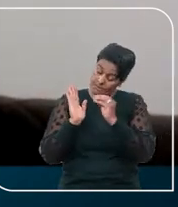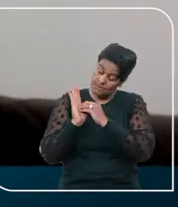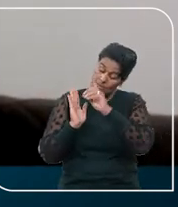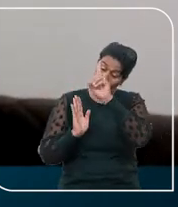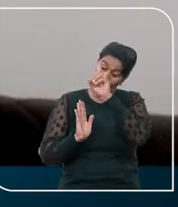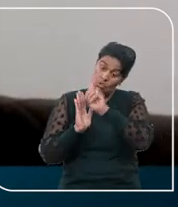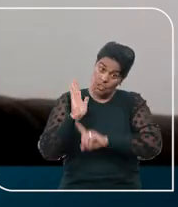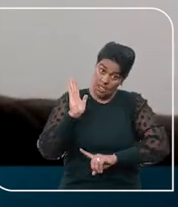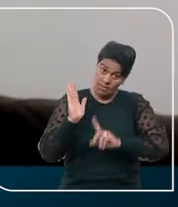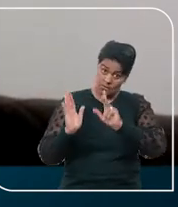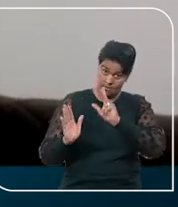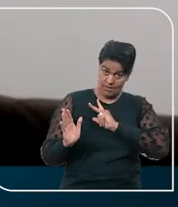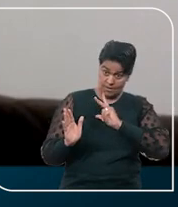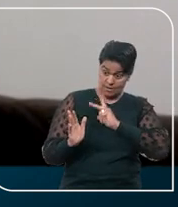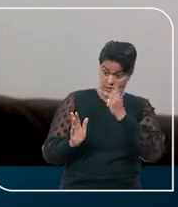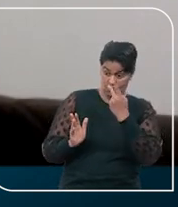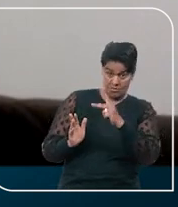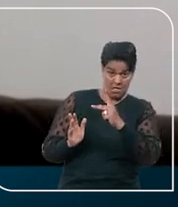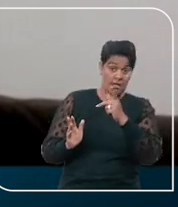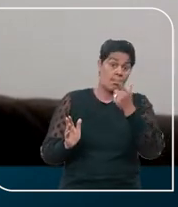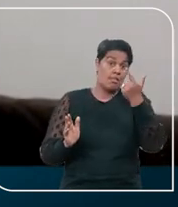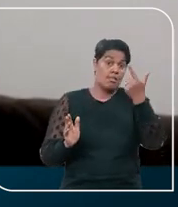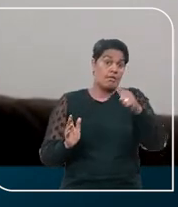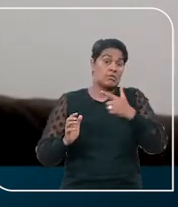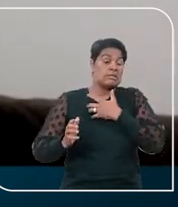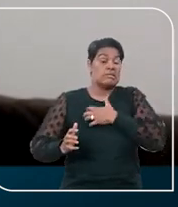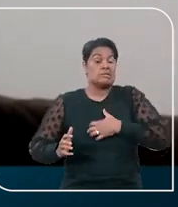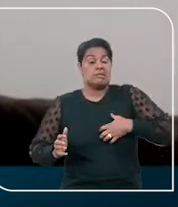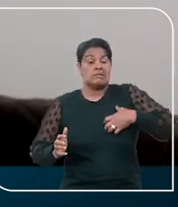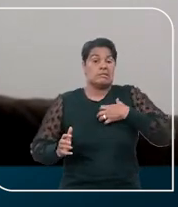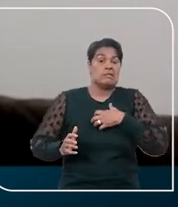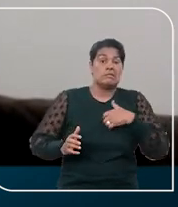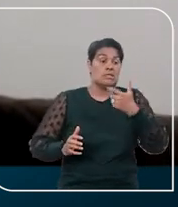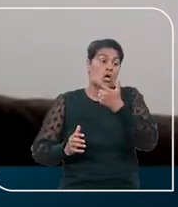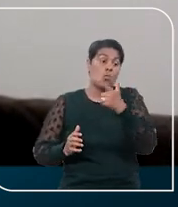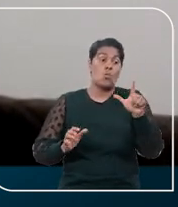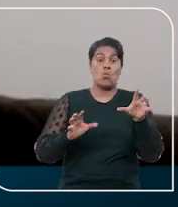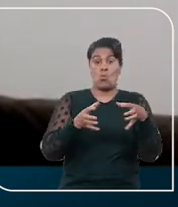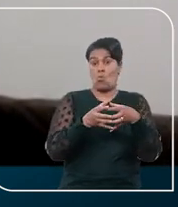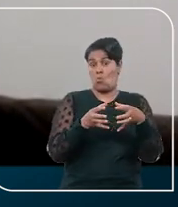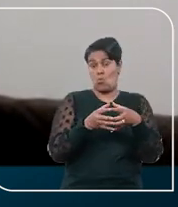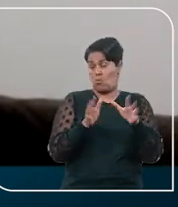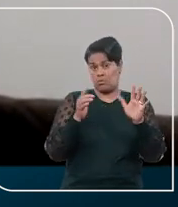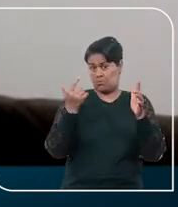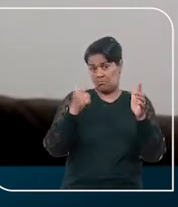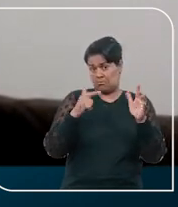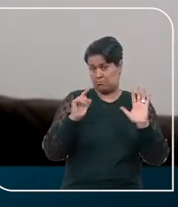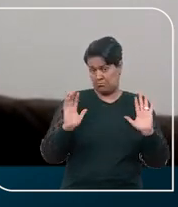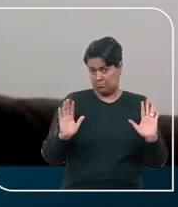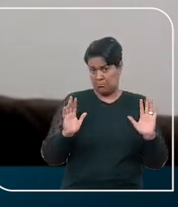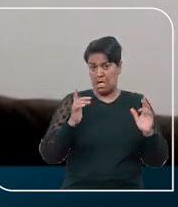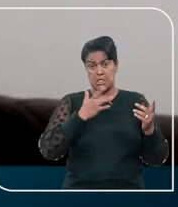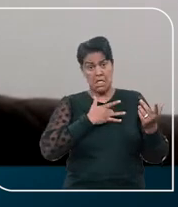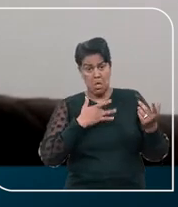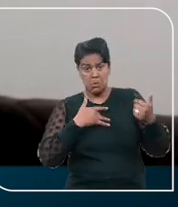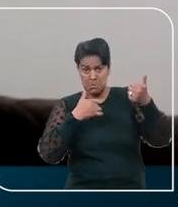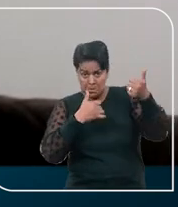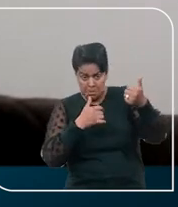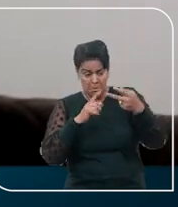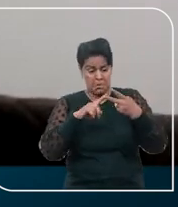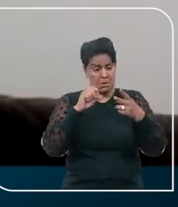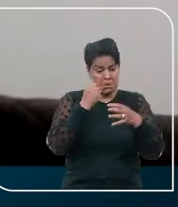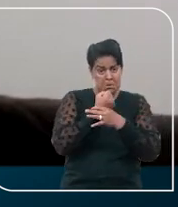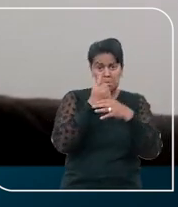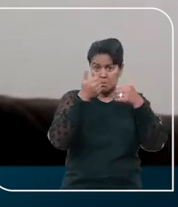não causa um incômodo, como o professor Francisco Egito, né, bem pontuou, na saúde, na segurança, no sossego dos